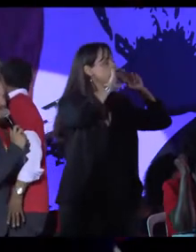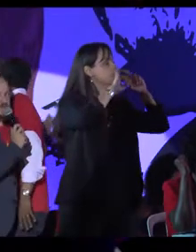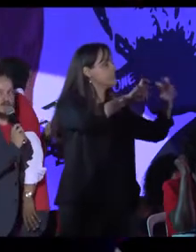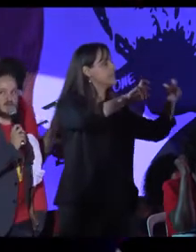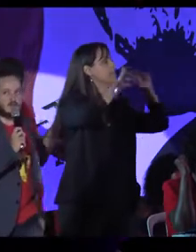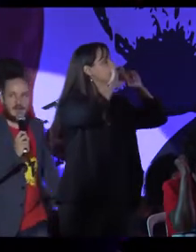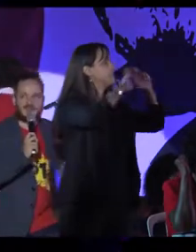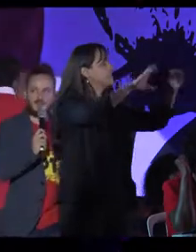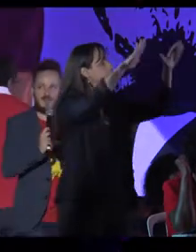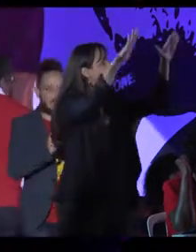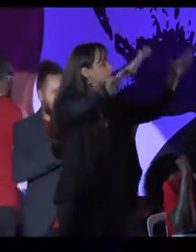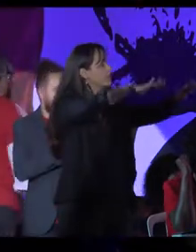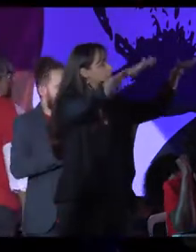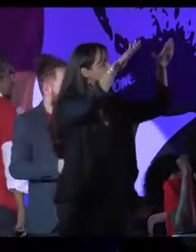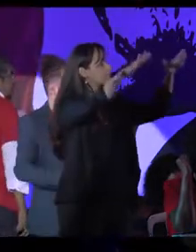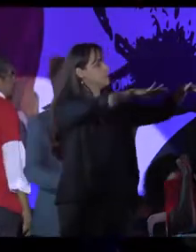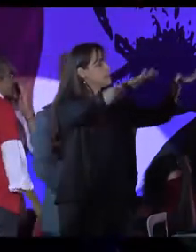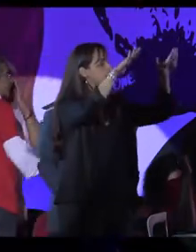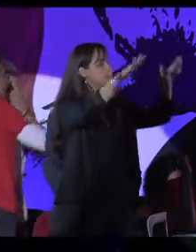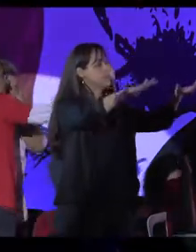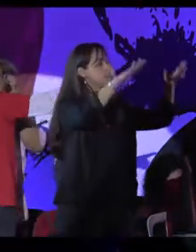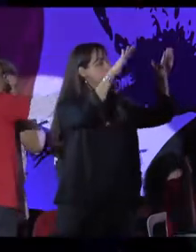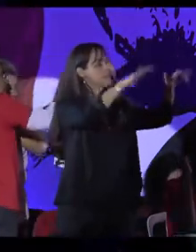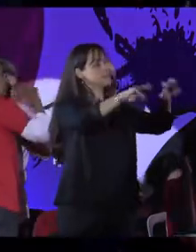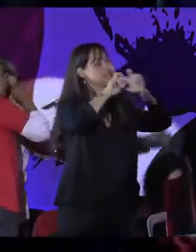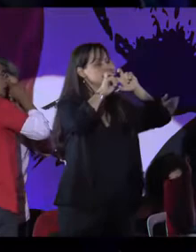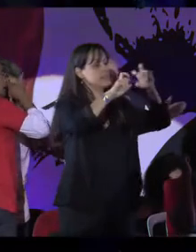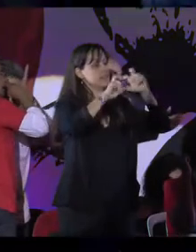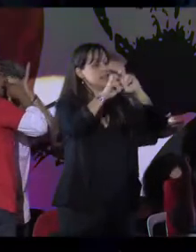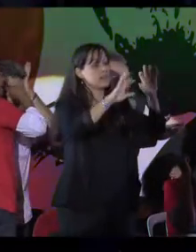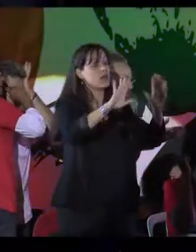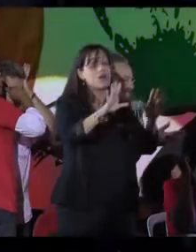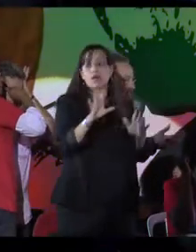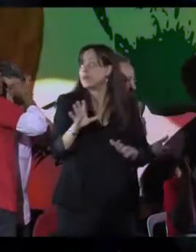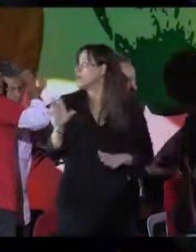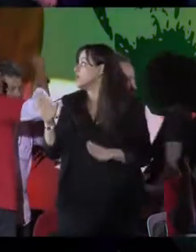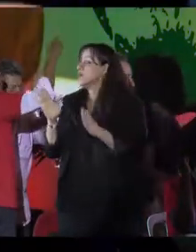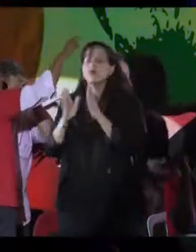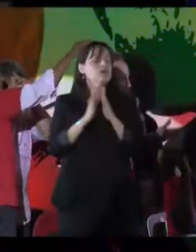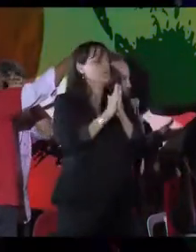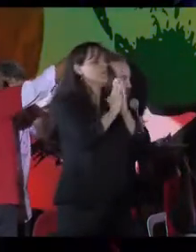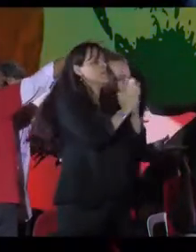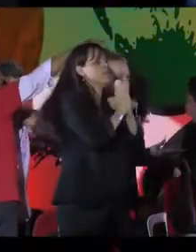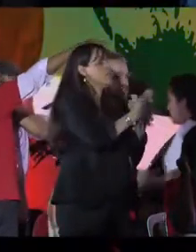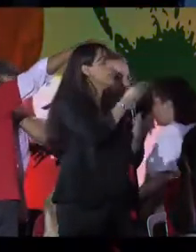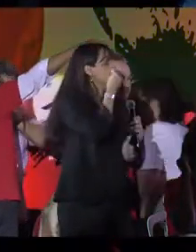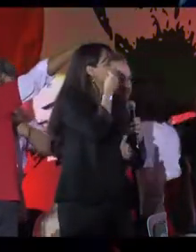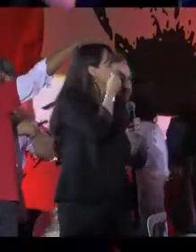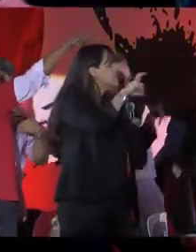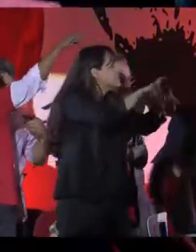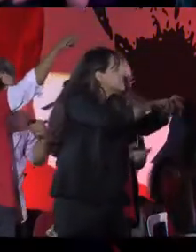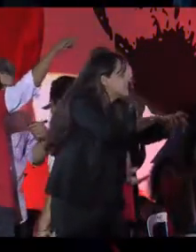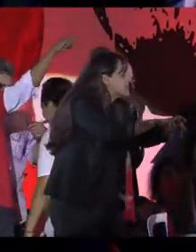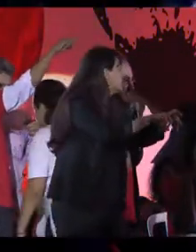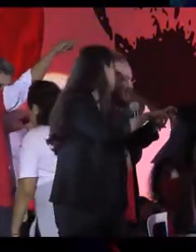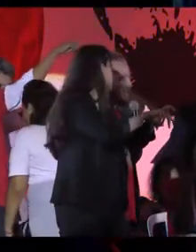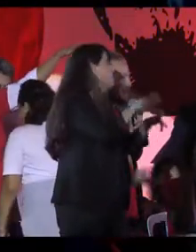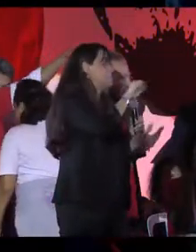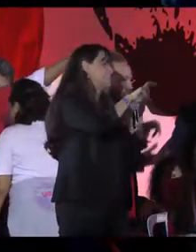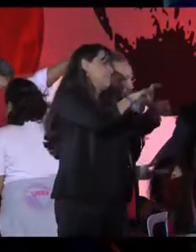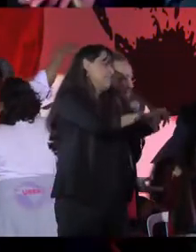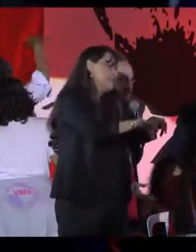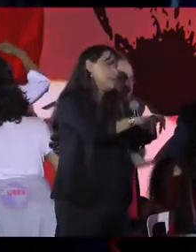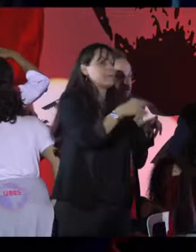Companheirada, só um segundo, Márcio. Companheirada, vamos tentar fazer um esforço para sentar. Se não for possível sentar, nós vamos ter